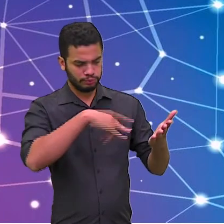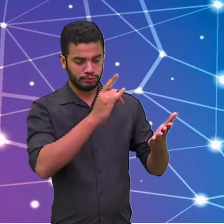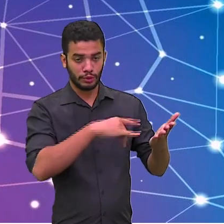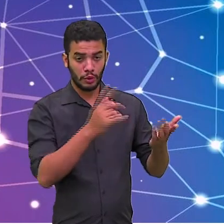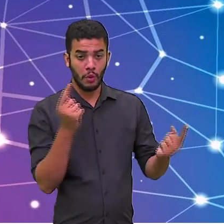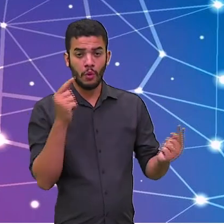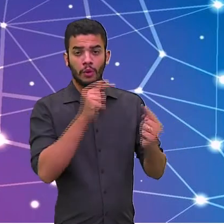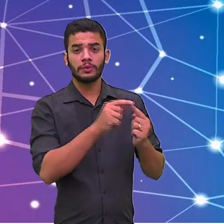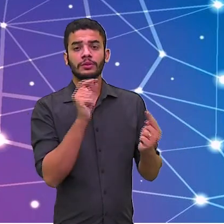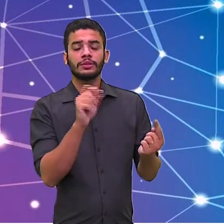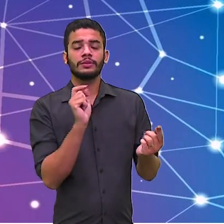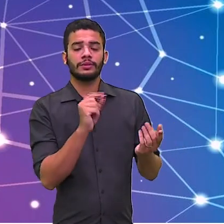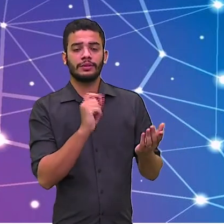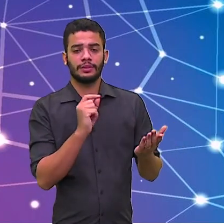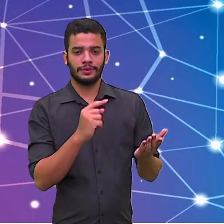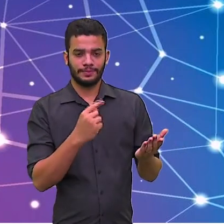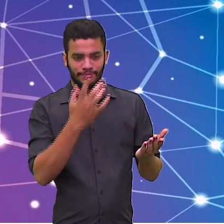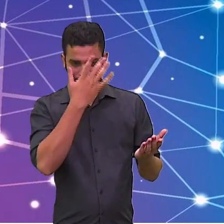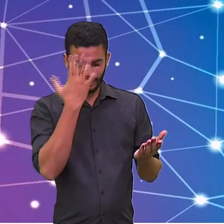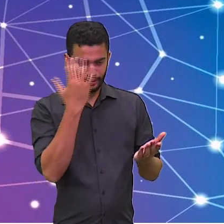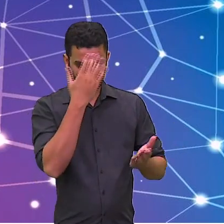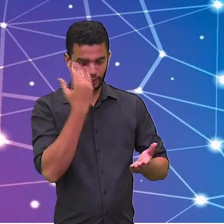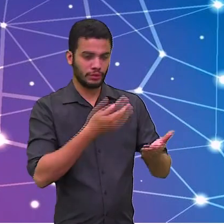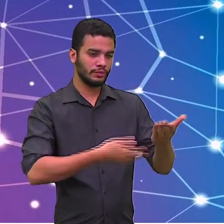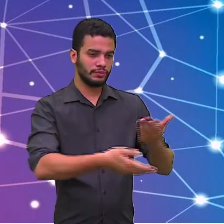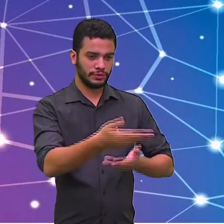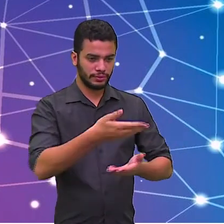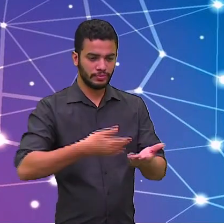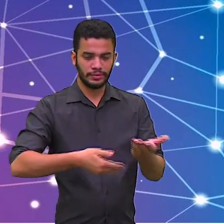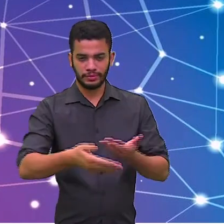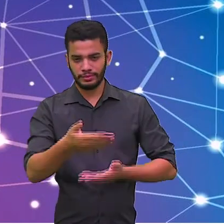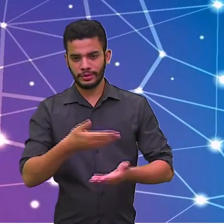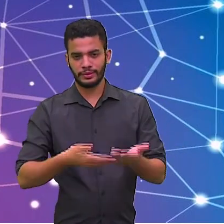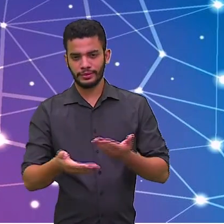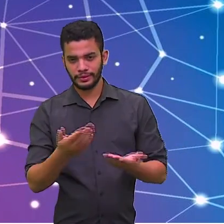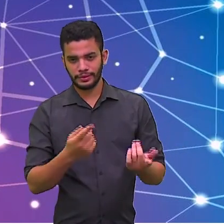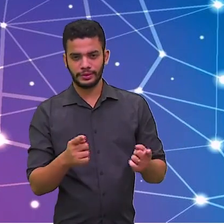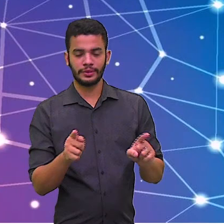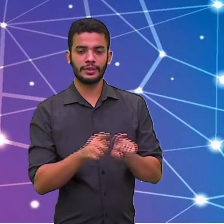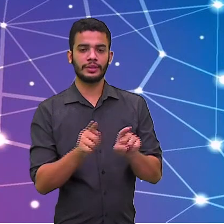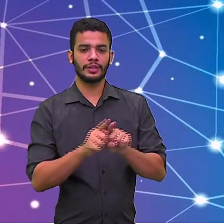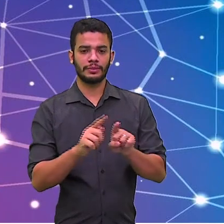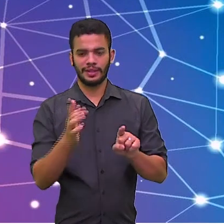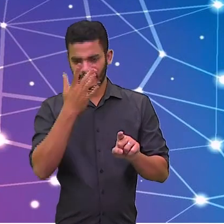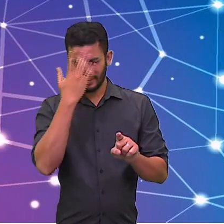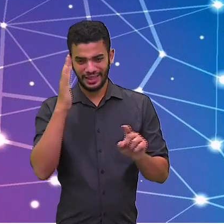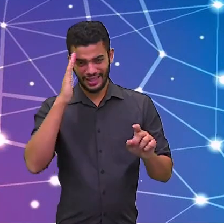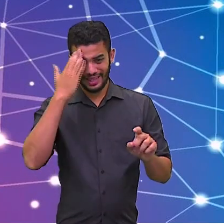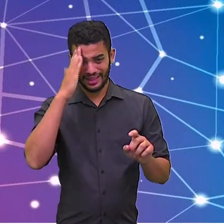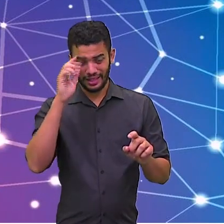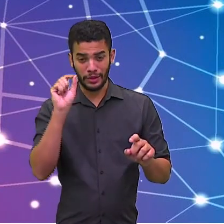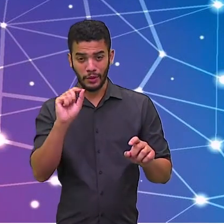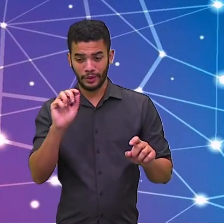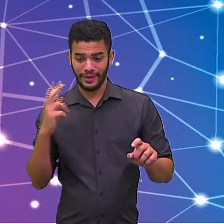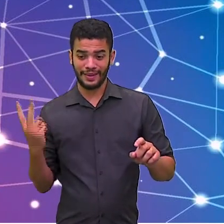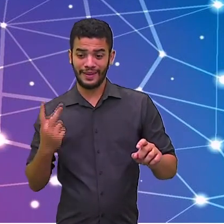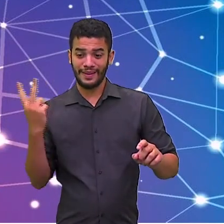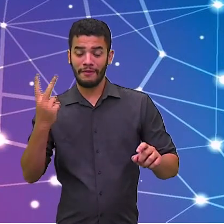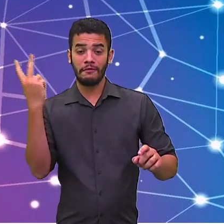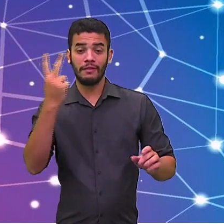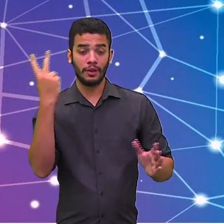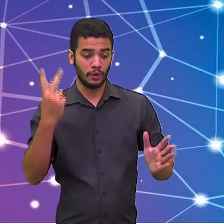intenção de fornecer atividades visando a valorização, a promoção, a divulgação e a